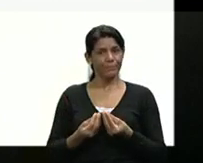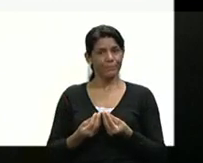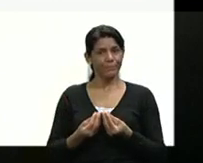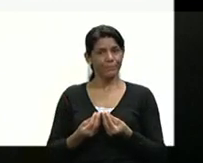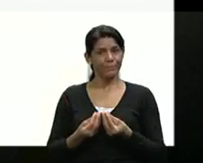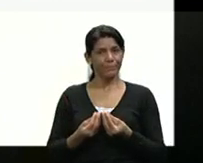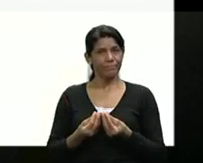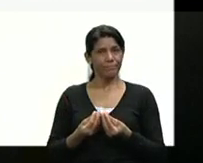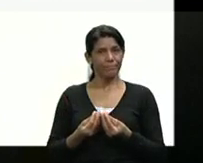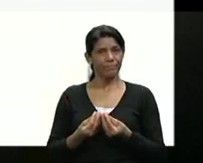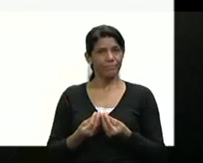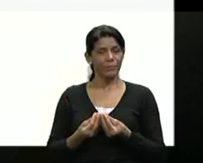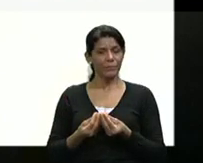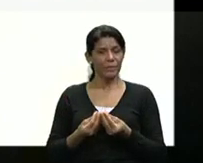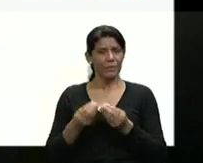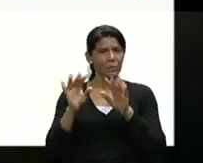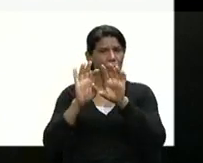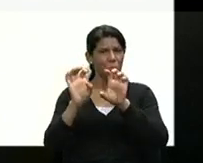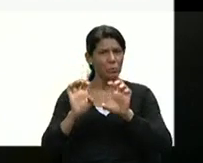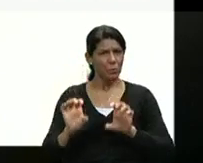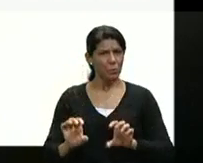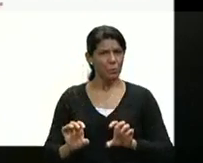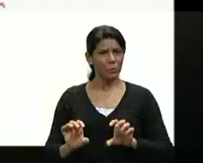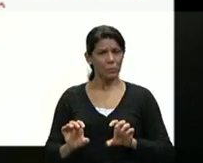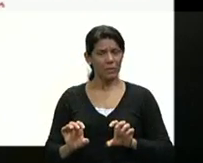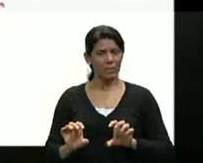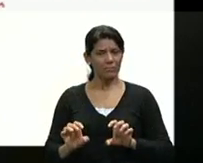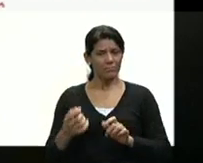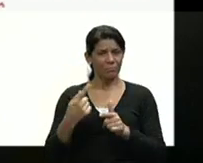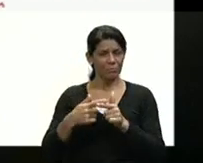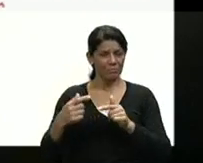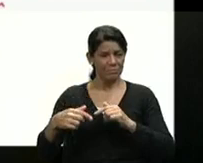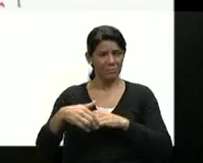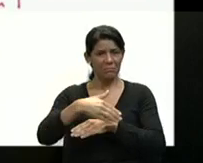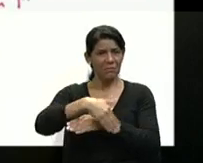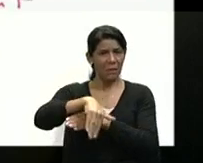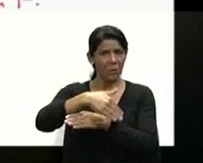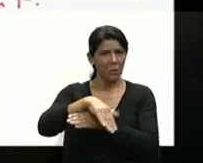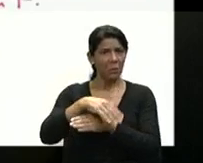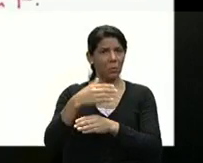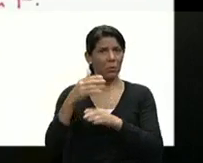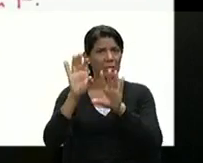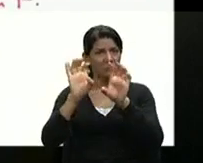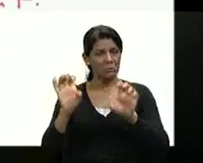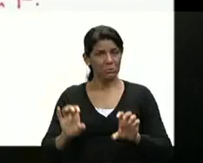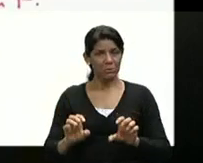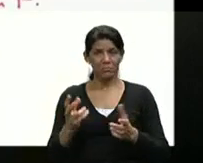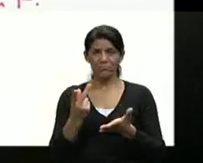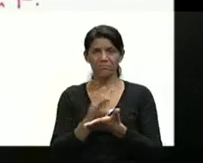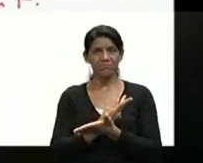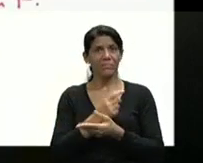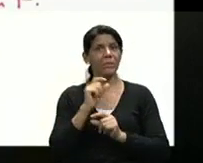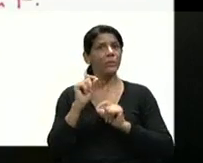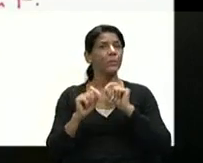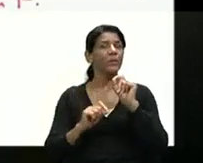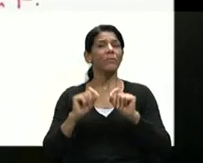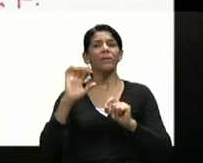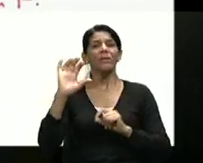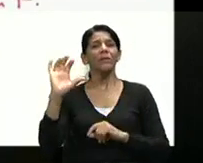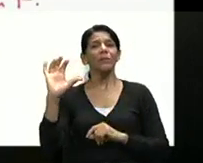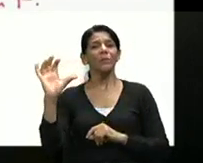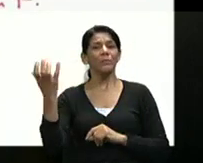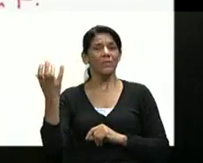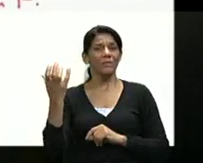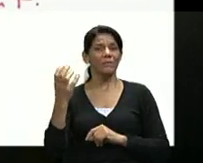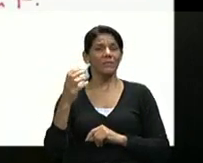por estrutura inadequada, né? Então, quais são os fatores que